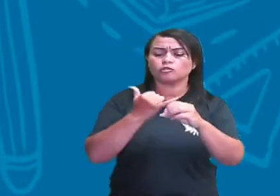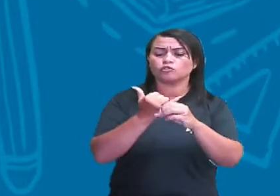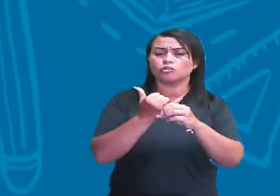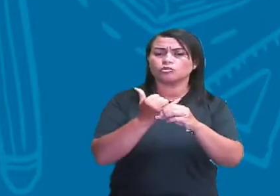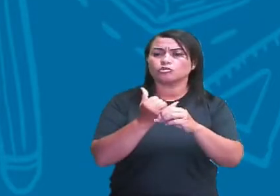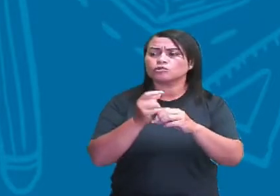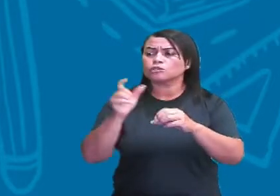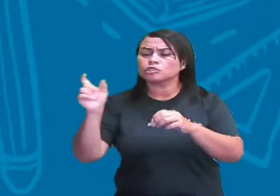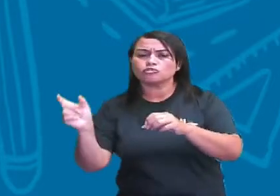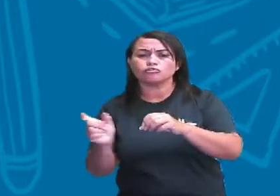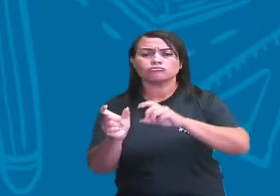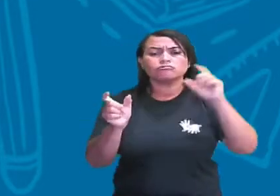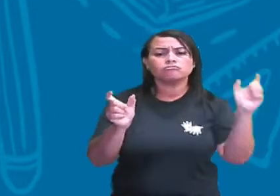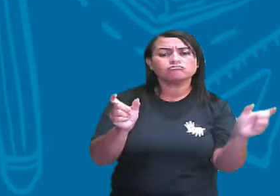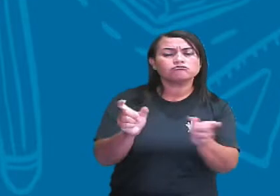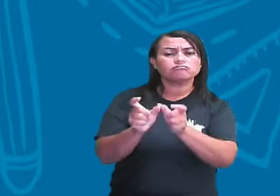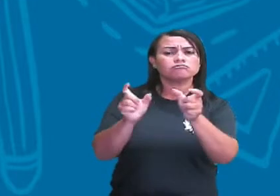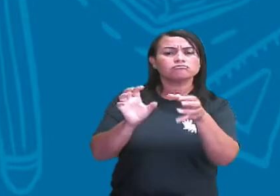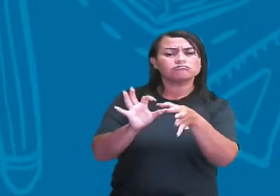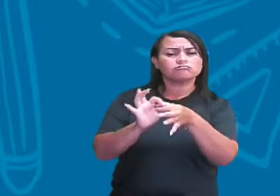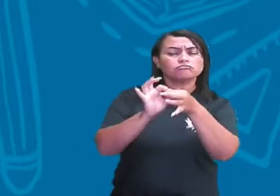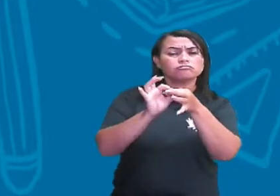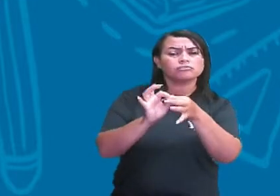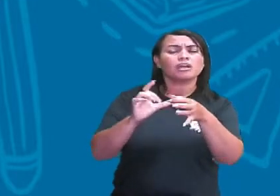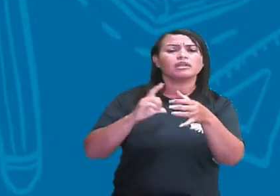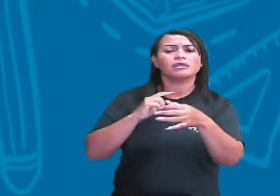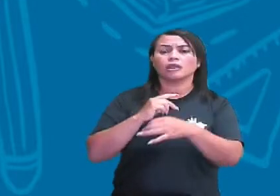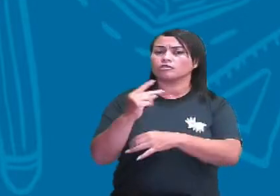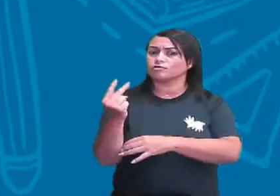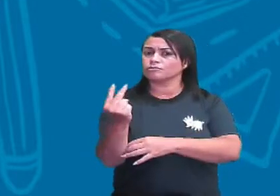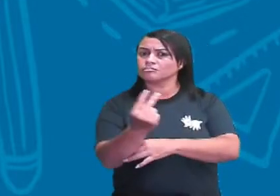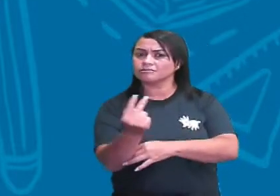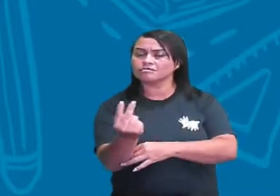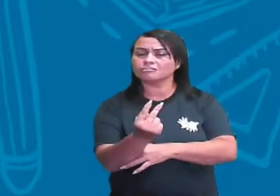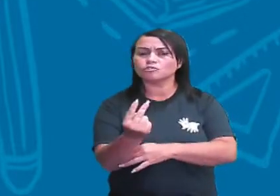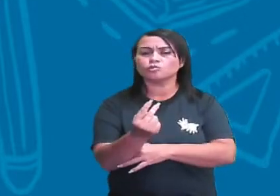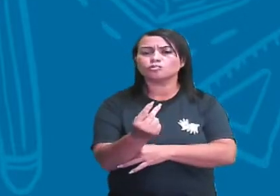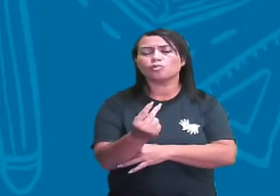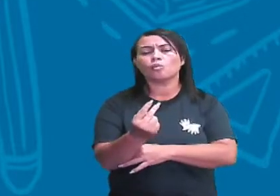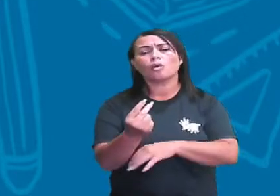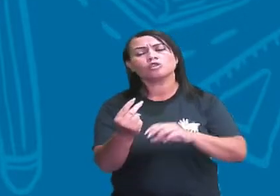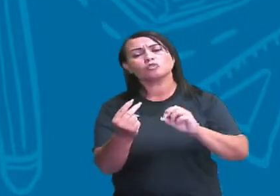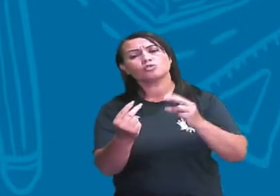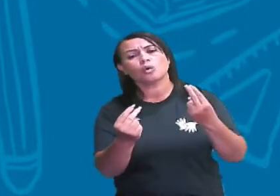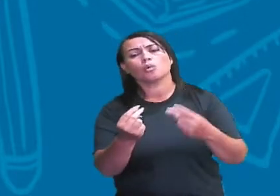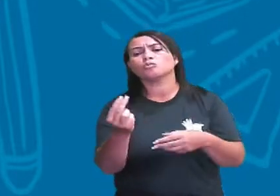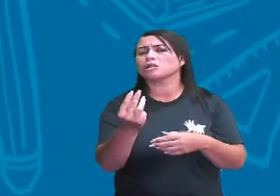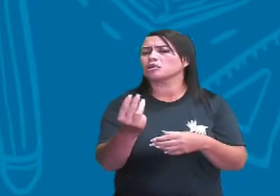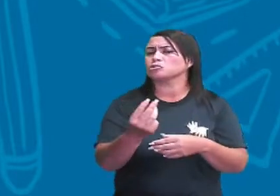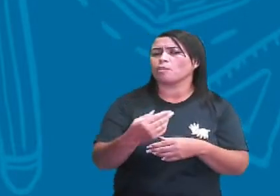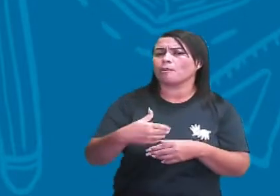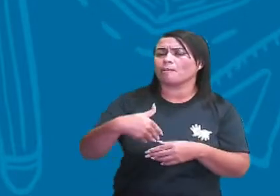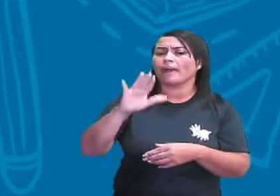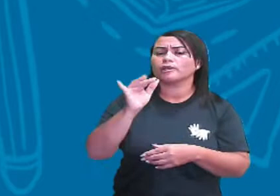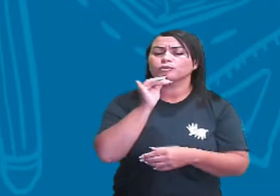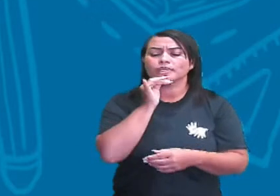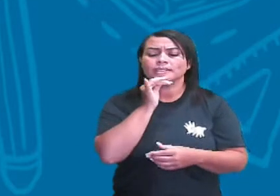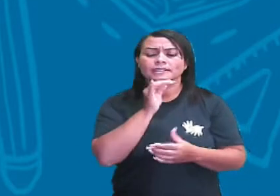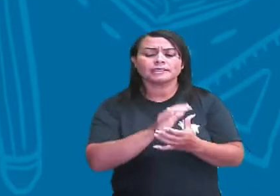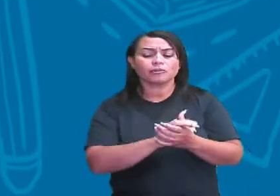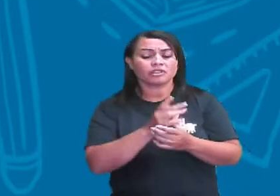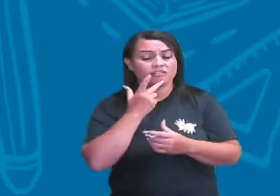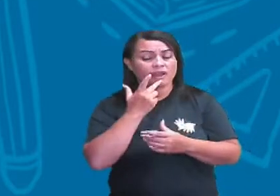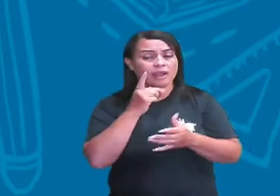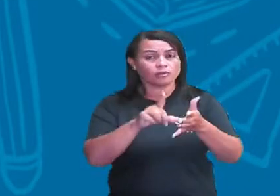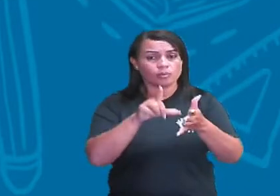elementos, formando substâncias compostas, que são formadas por mais de um elemento químico. Como, por exemplo, como eu já